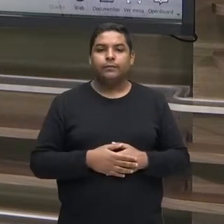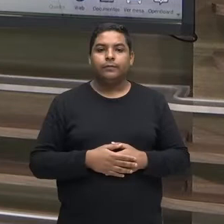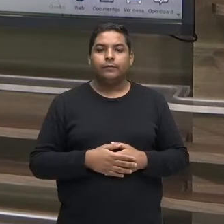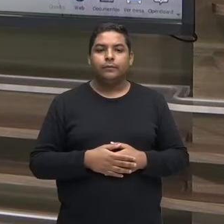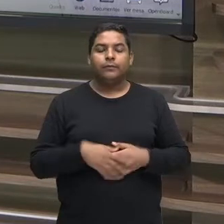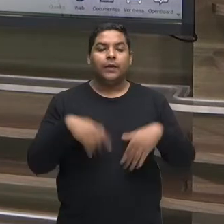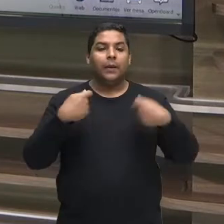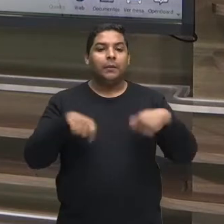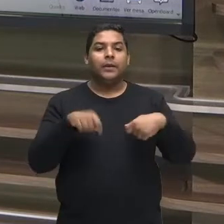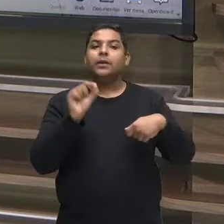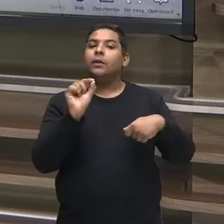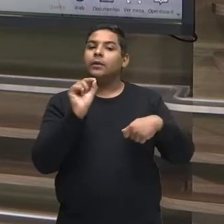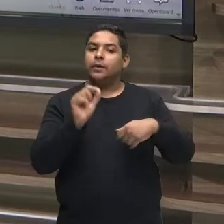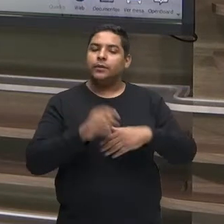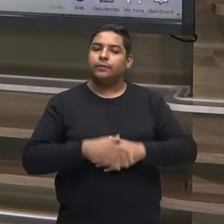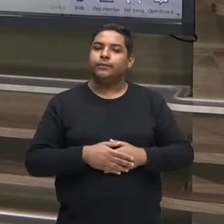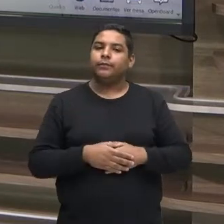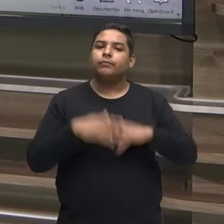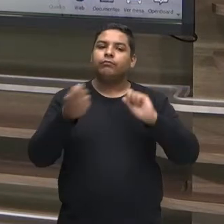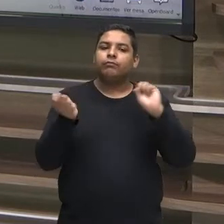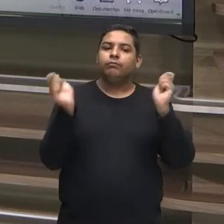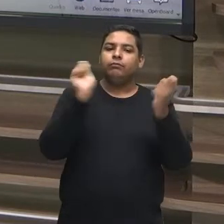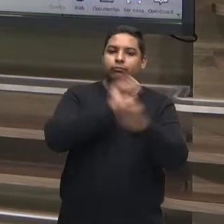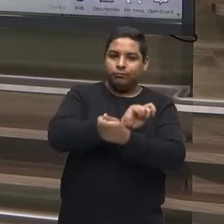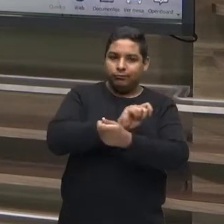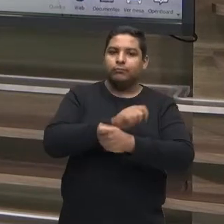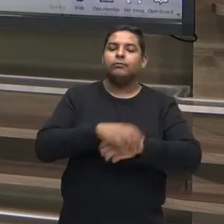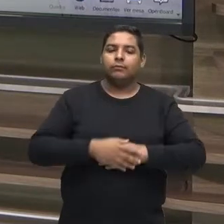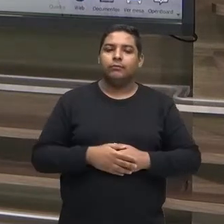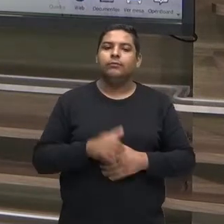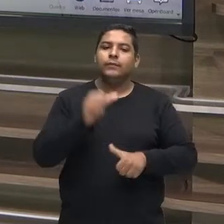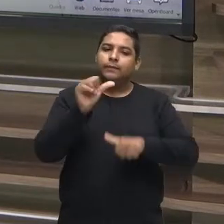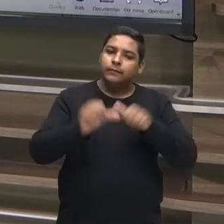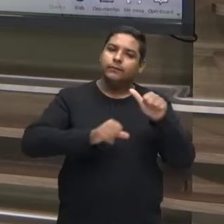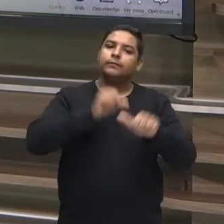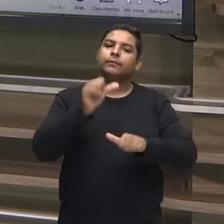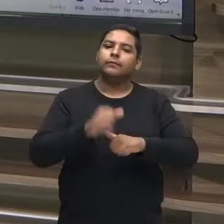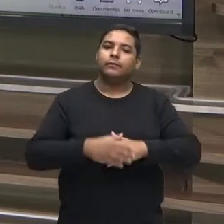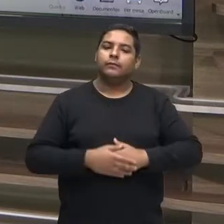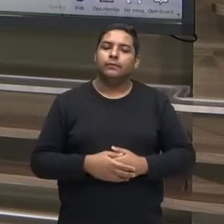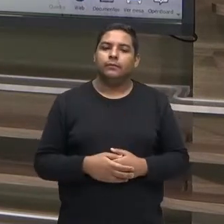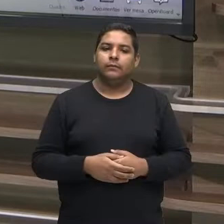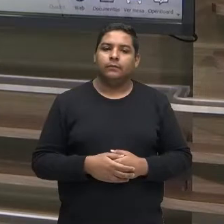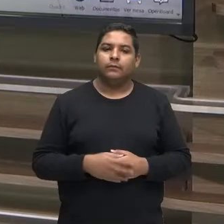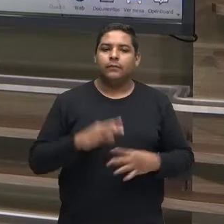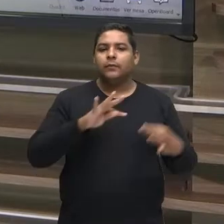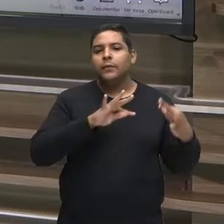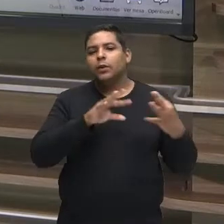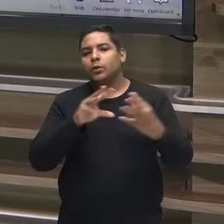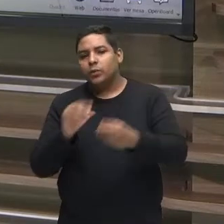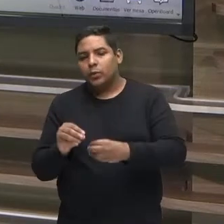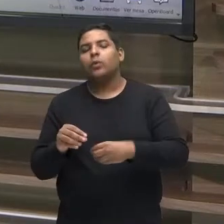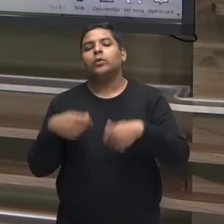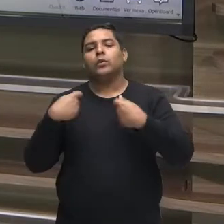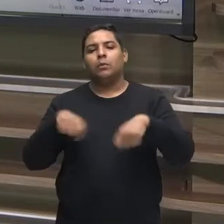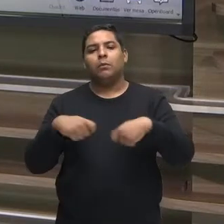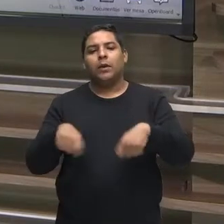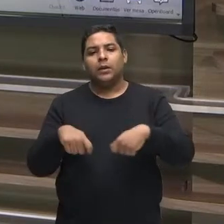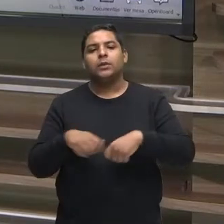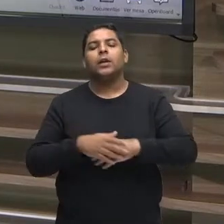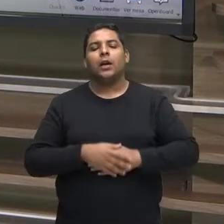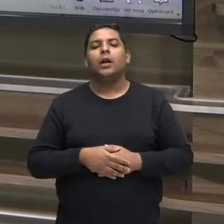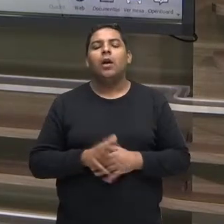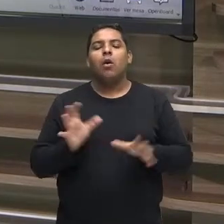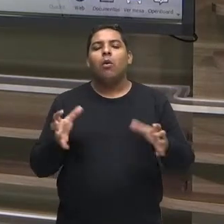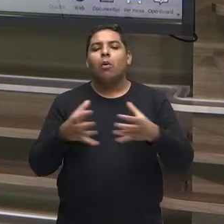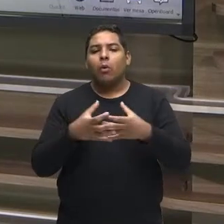a conversão, ou seja, a transformação, de formas que todas deverão estar no mesmo